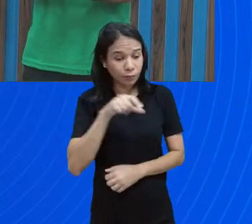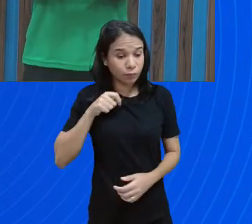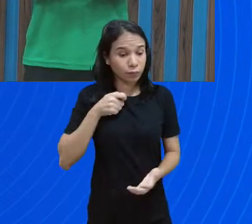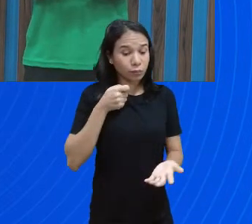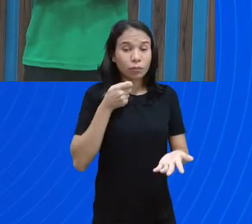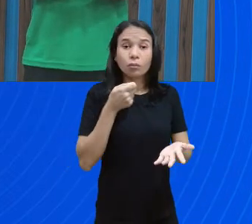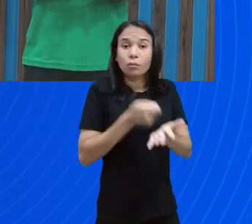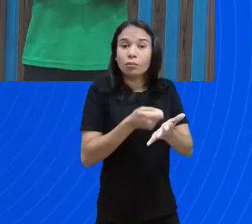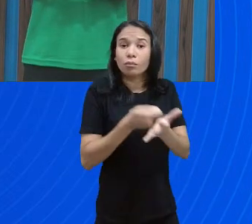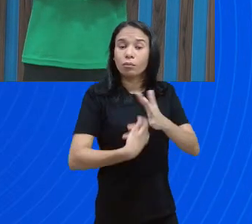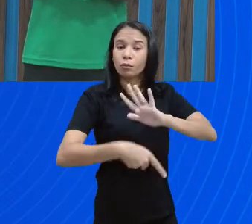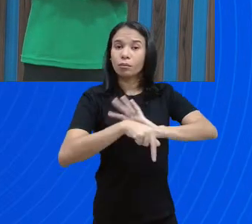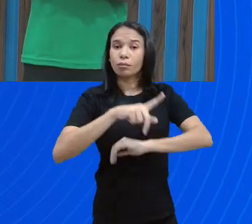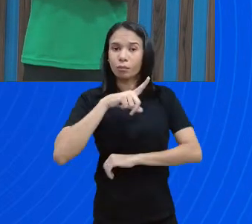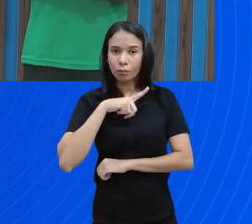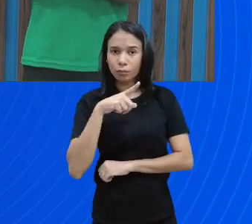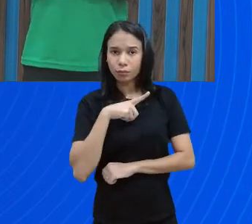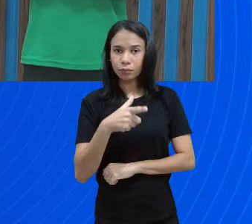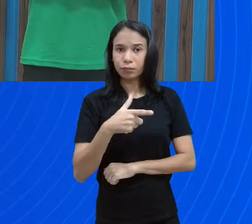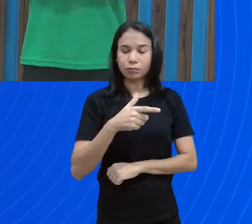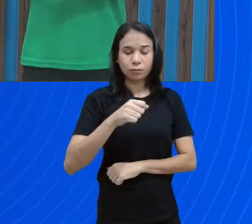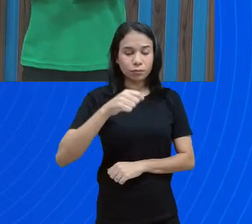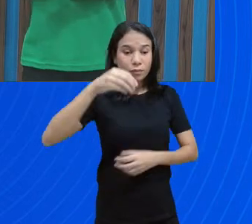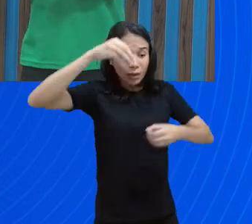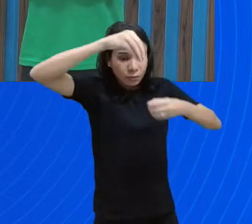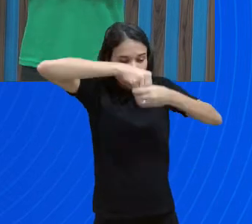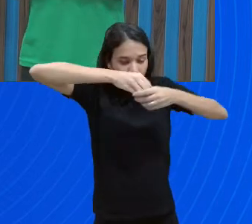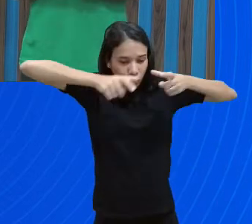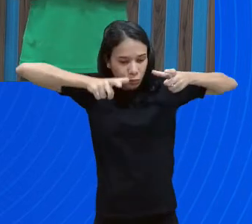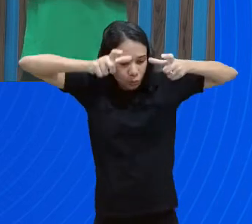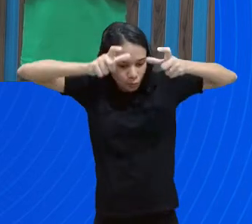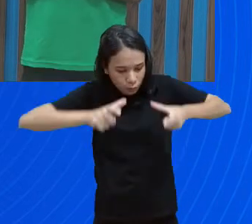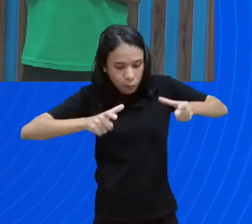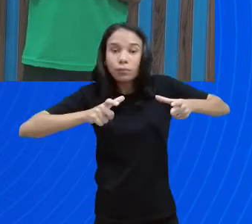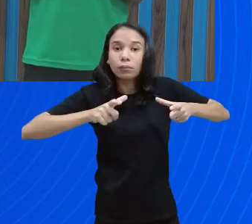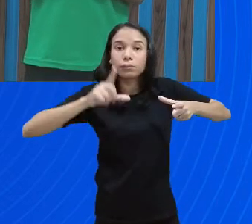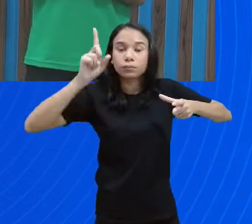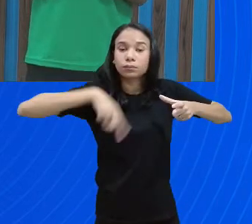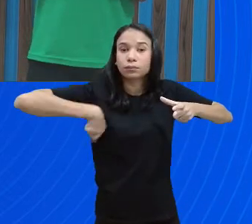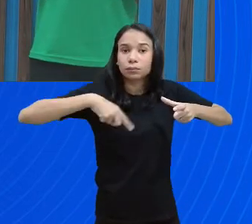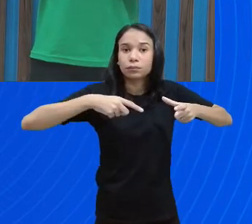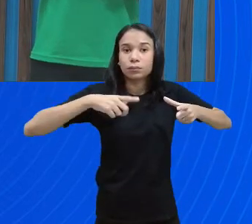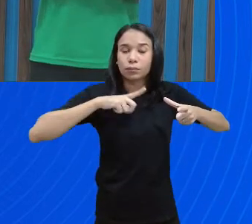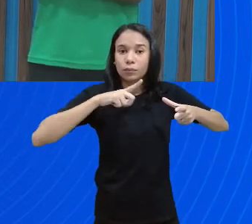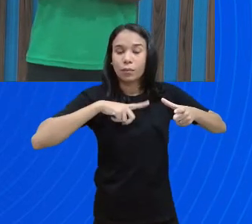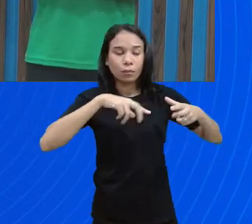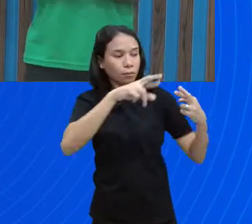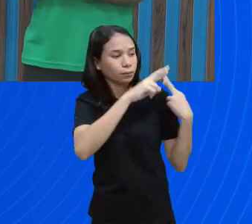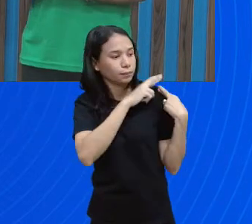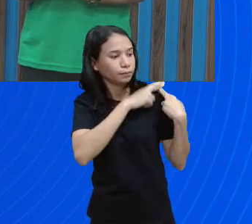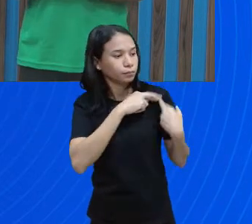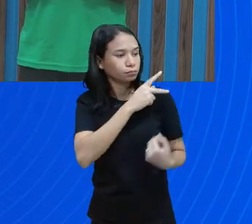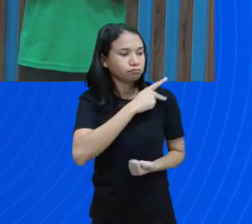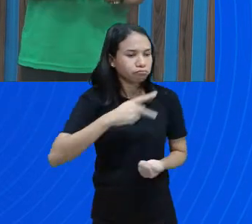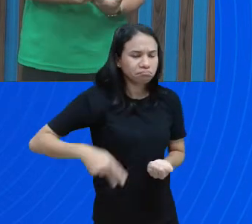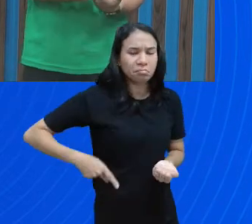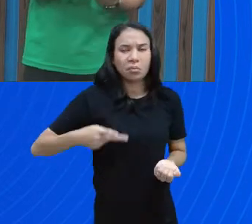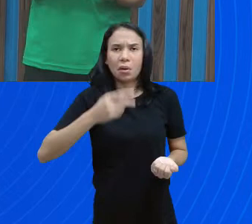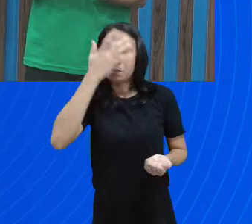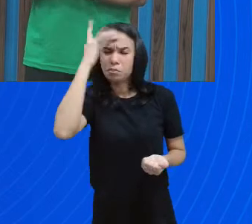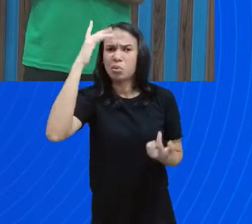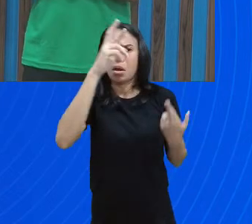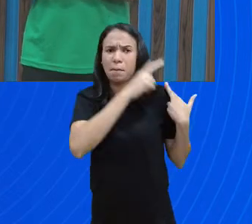decisões tomadas dentro daquele território, tá? Por representantes daquele